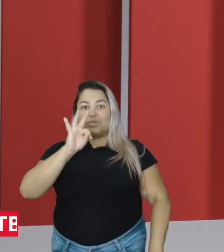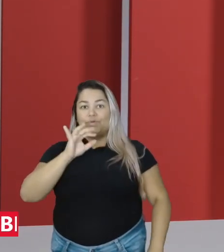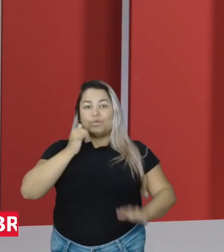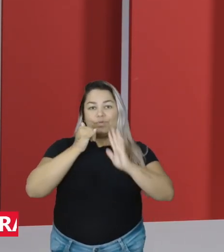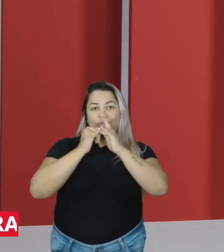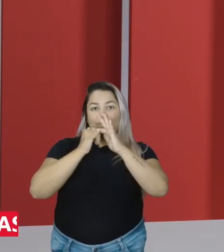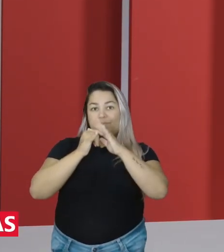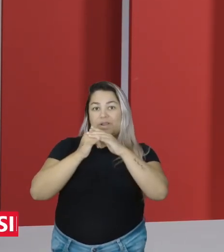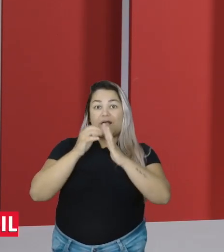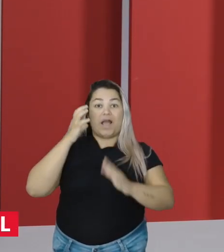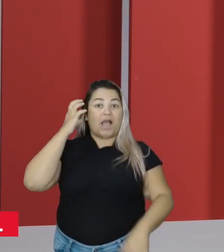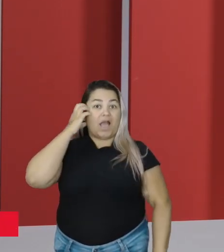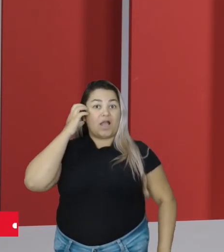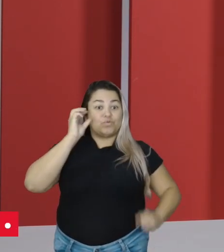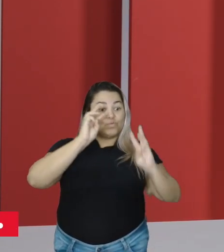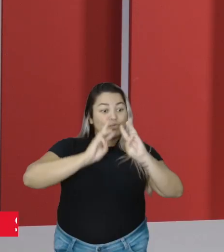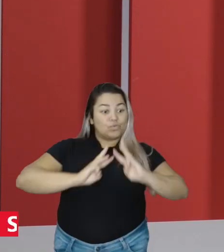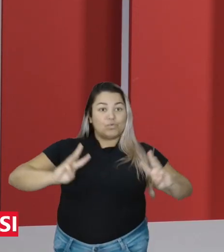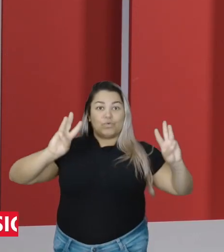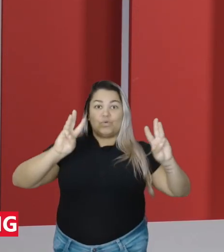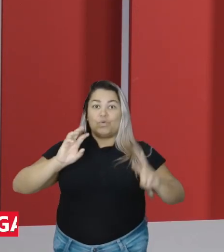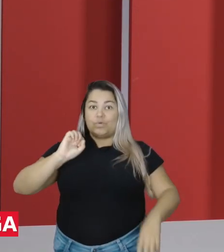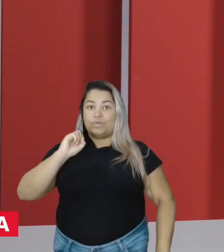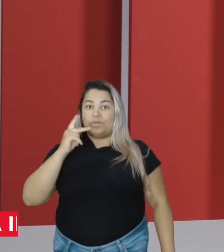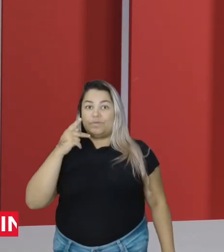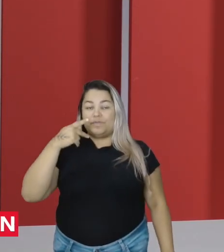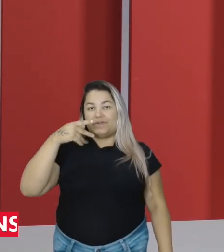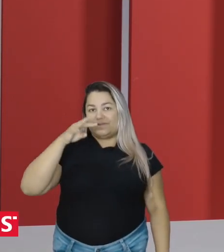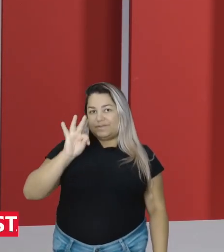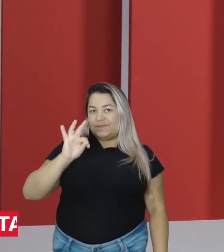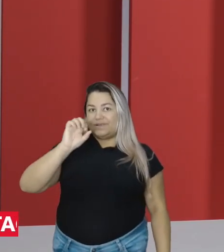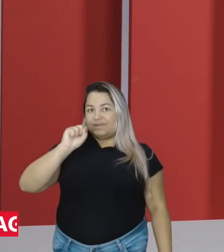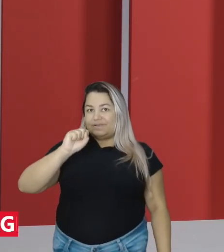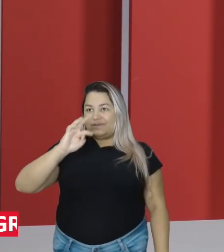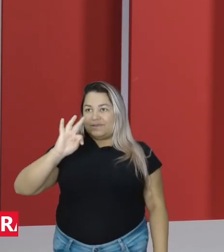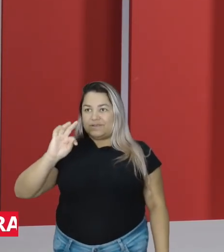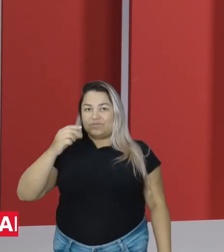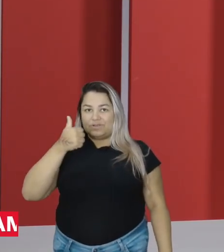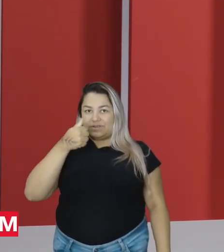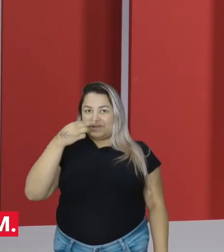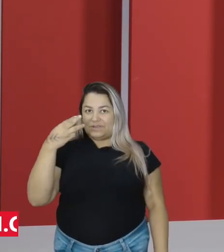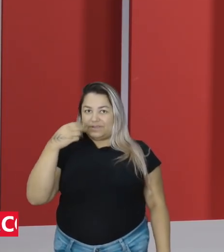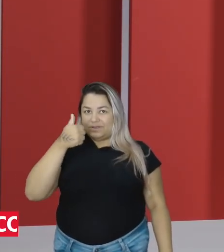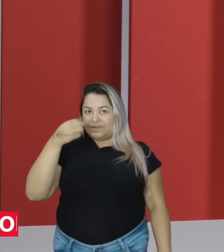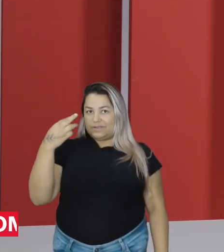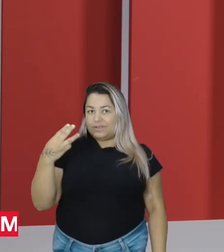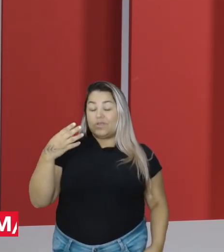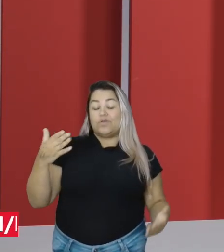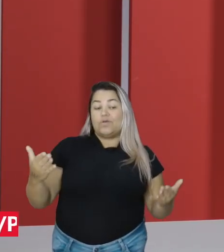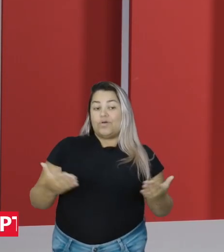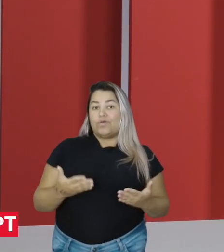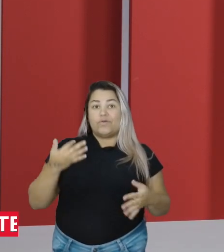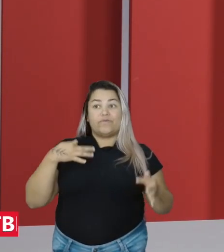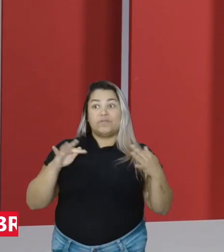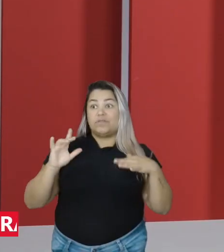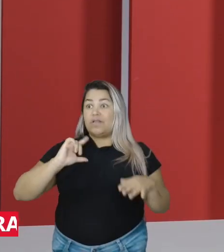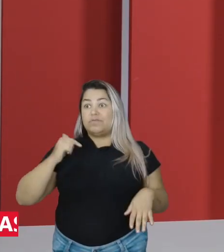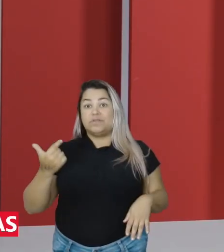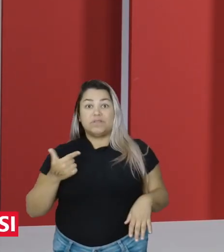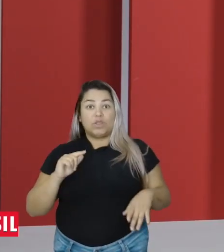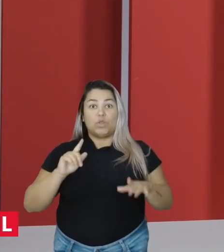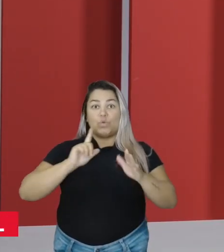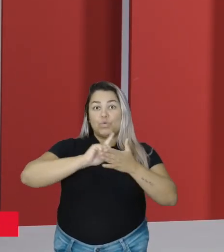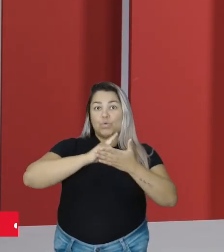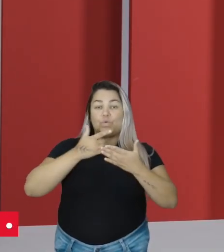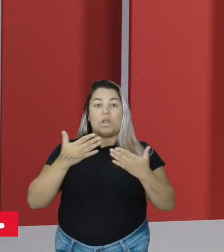YouTube, pela Rádio PT na Web ou pelo PTSat, canal 1313. Hoje é feriado e não tem jornal ao vivo, mas a gente